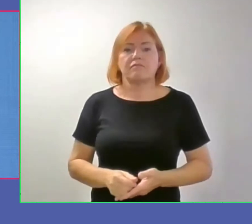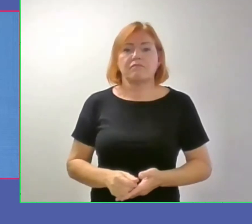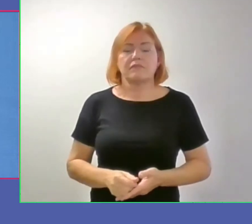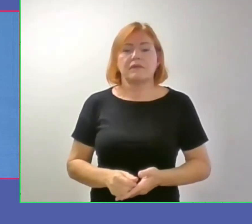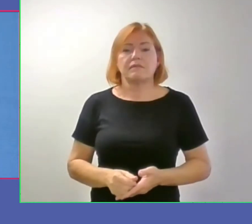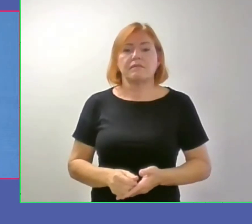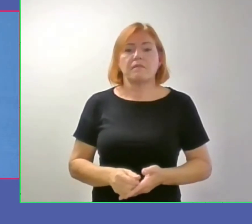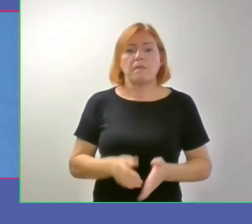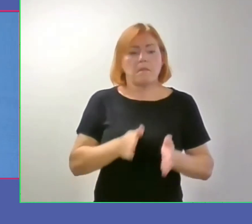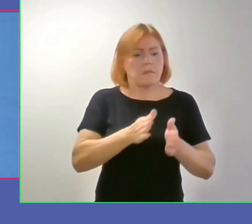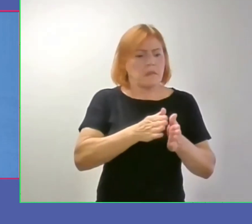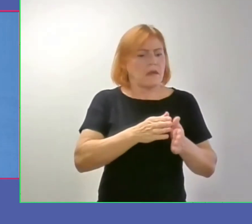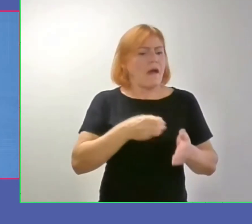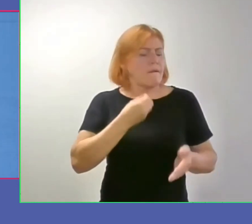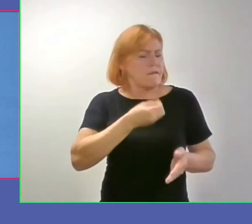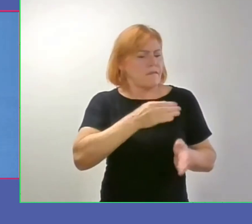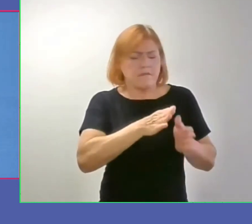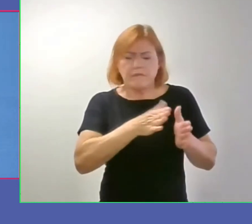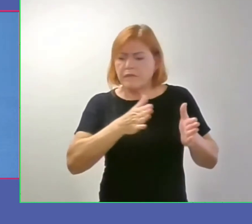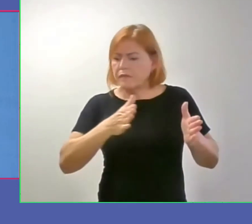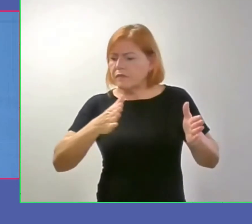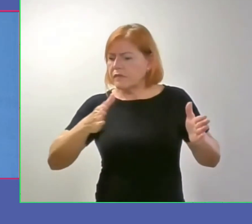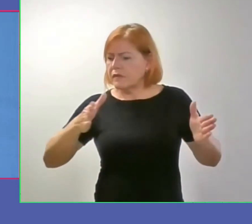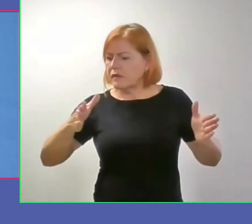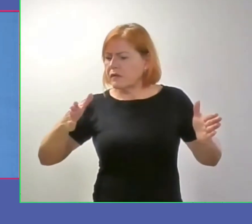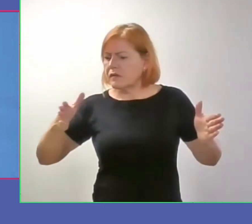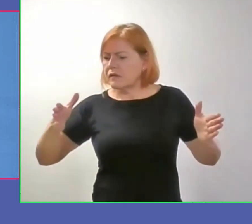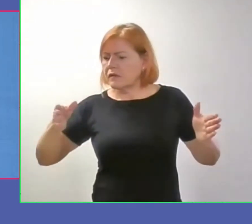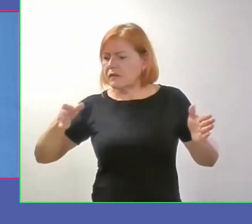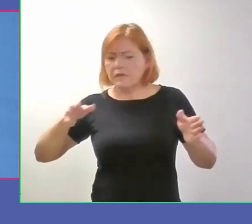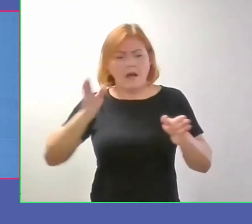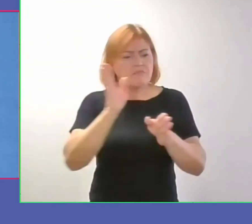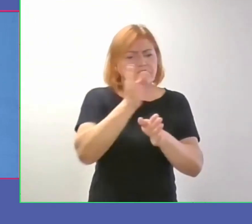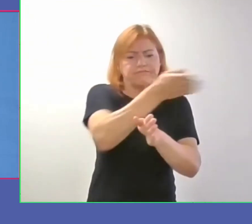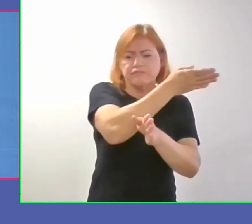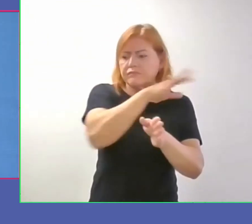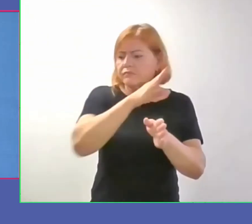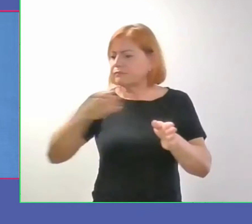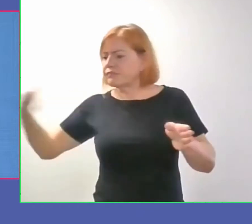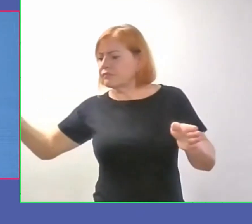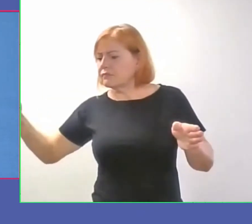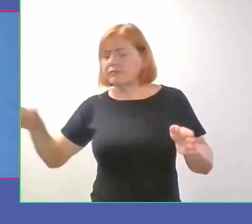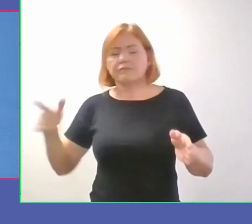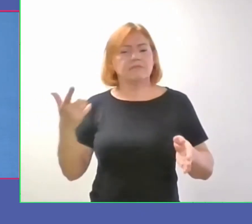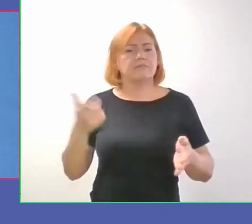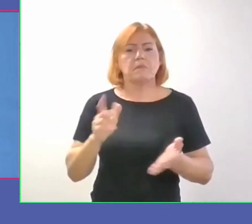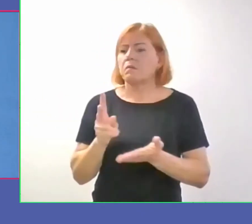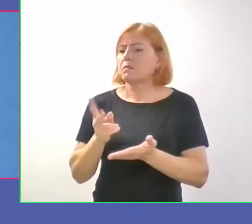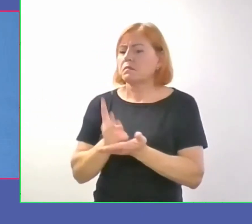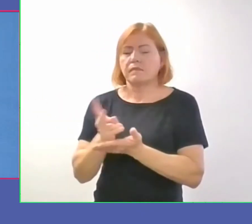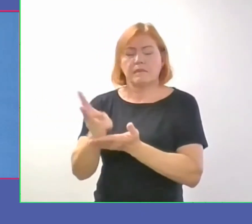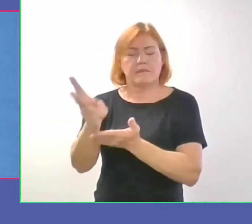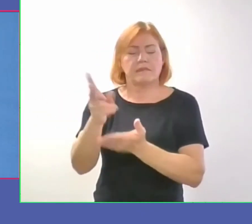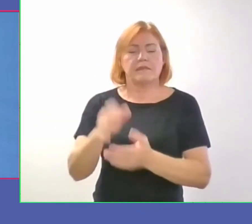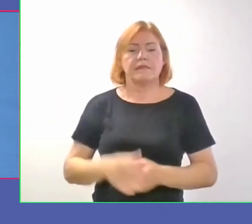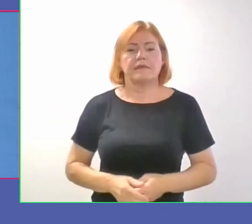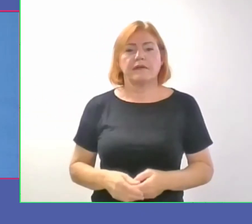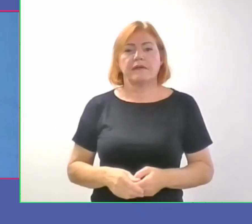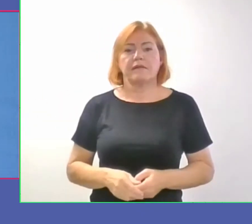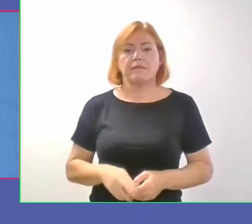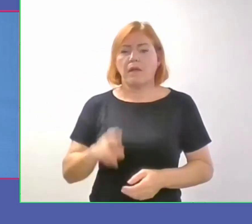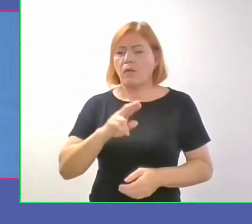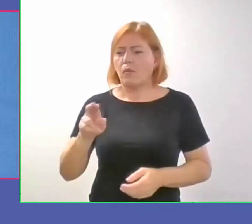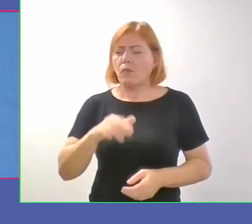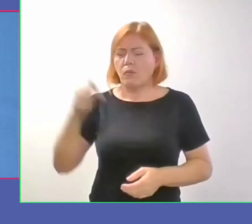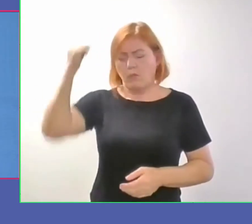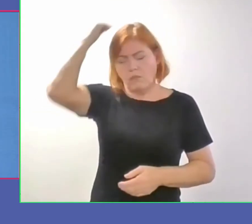na eternidade, vive para sempre, e cujo nome é santíssimo. Habito no lugar